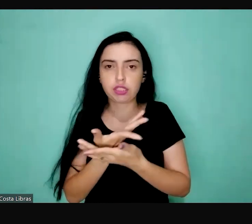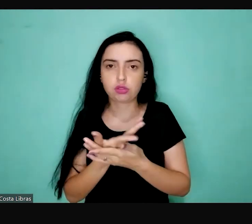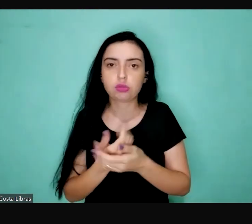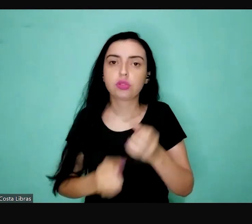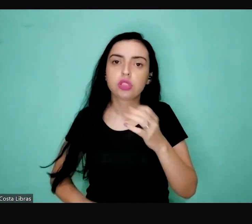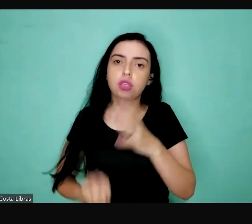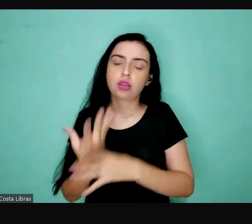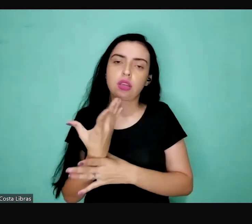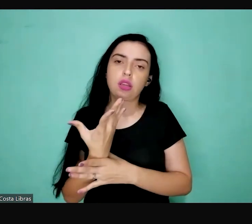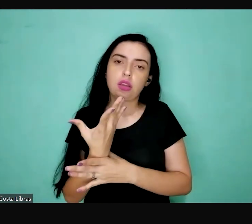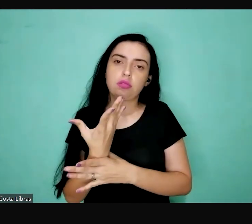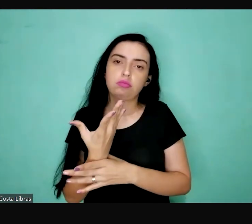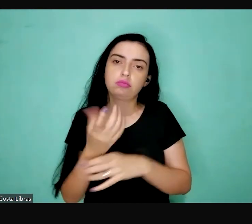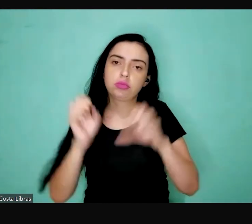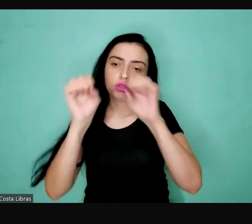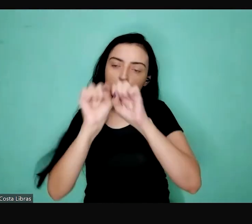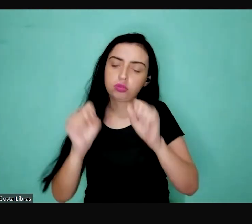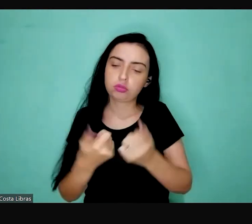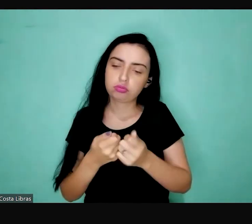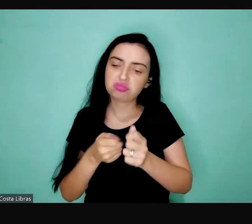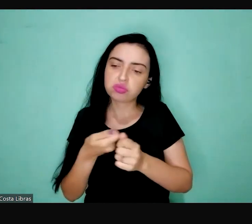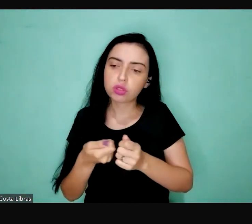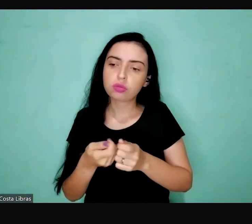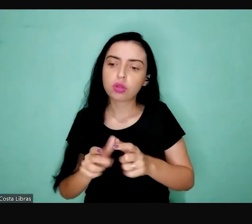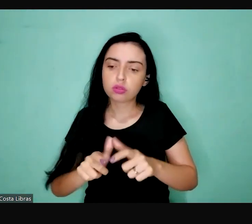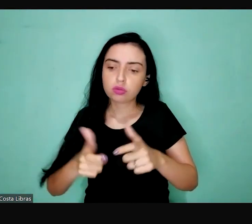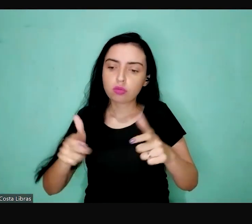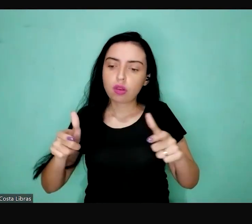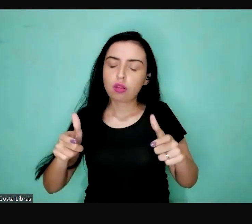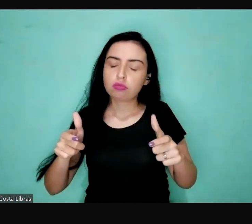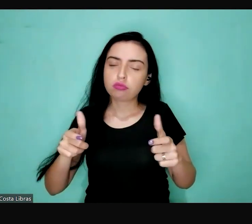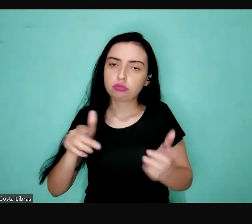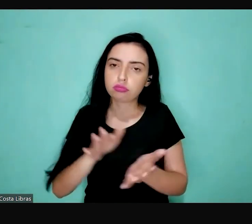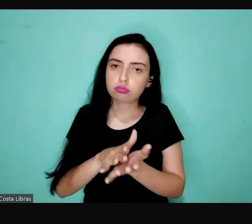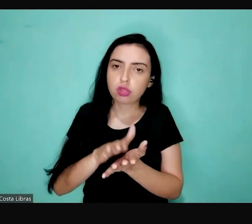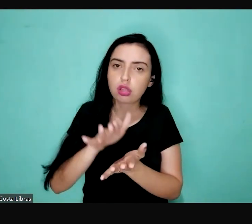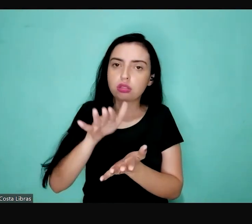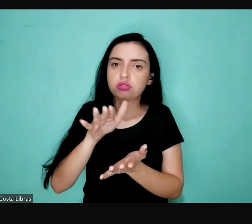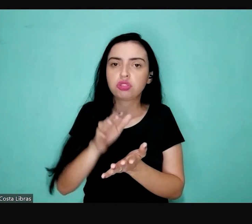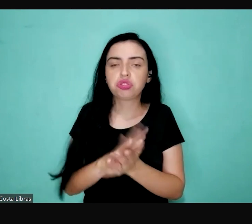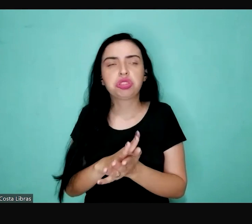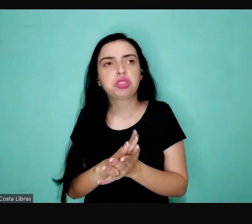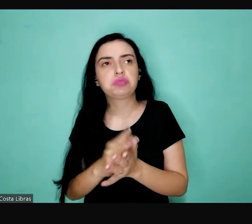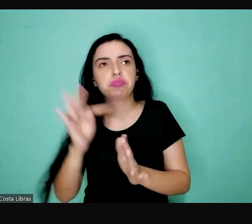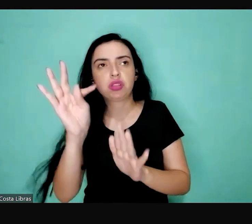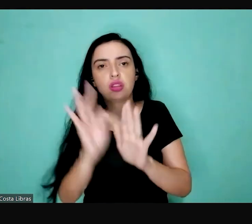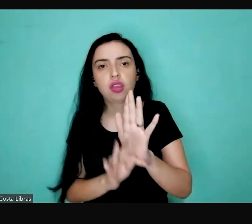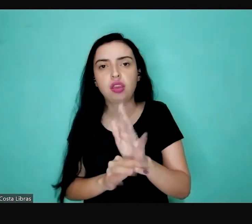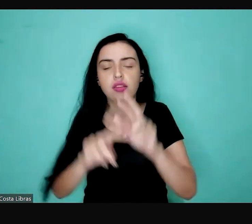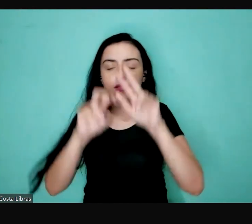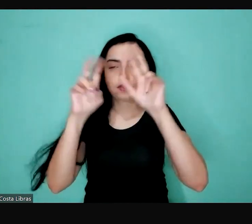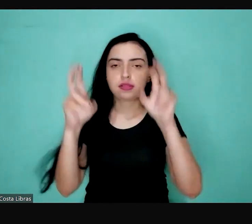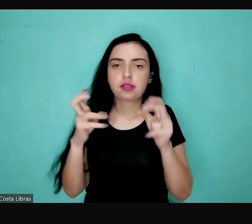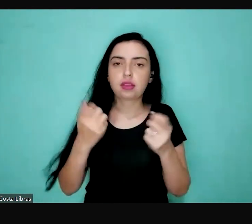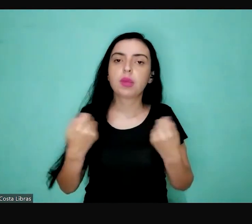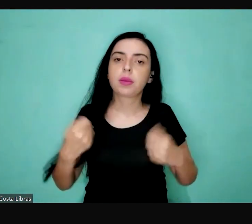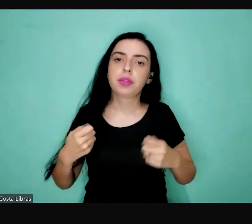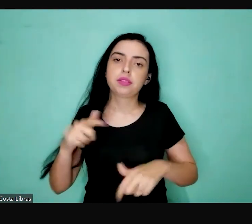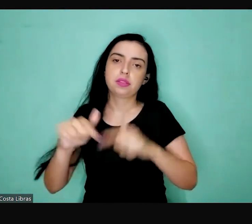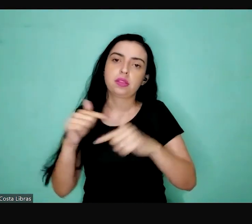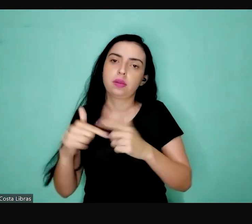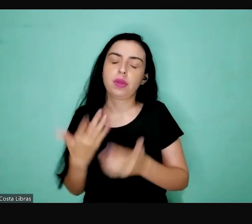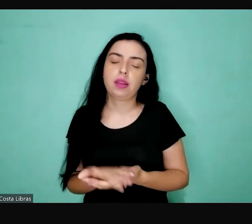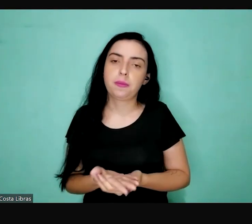construído quando você tem um volume muito grande de aspectos, de teses, de temas a serem trabalhados.